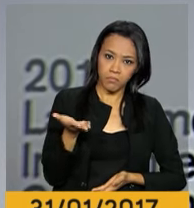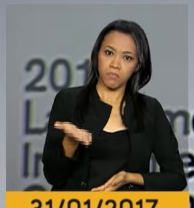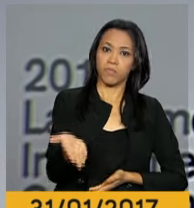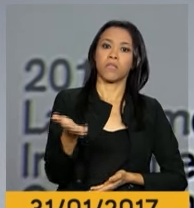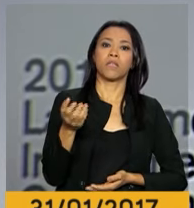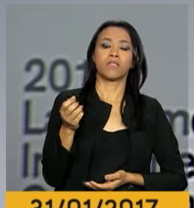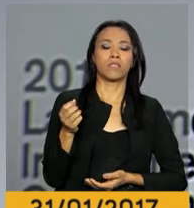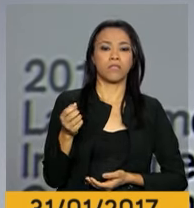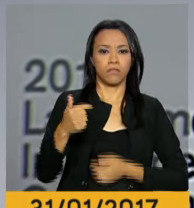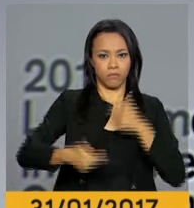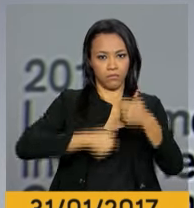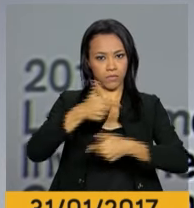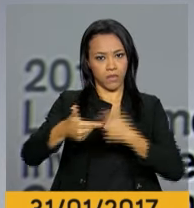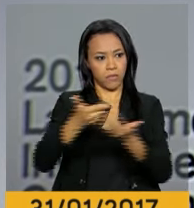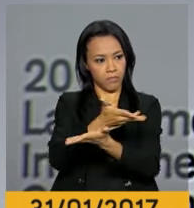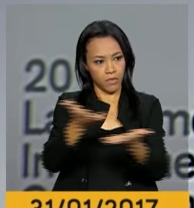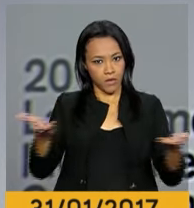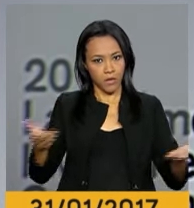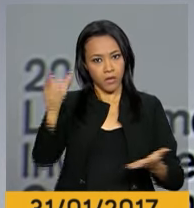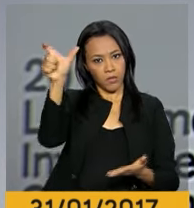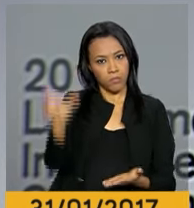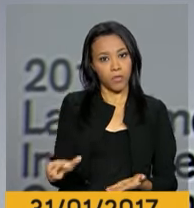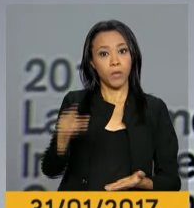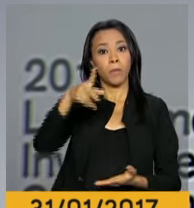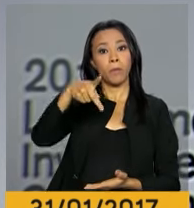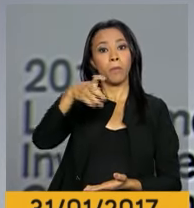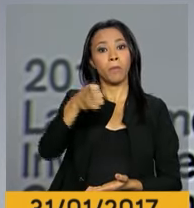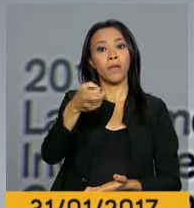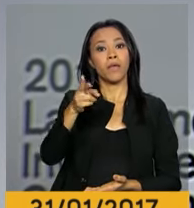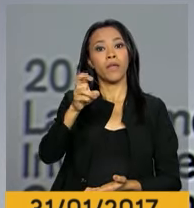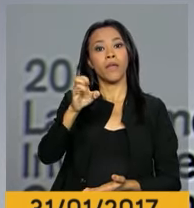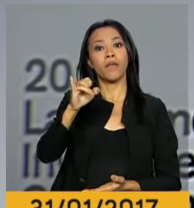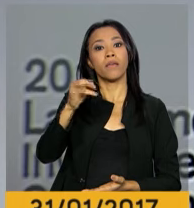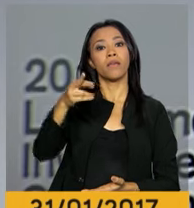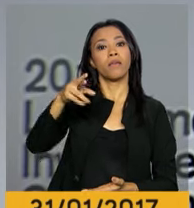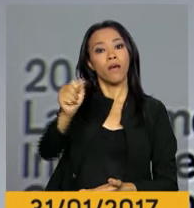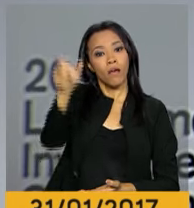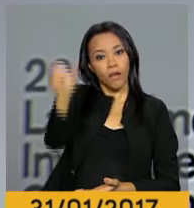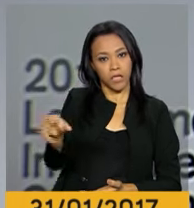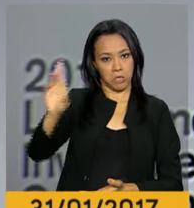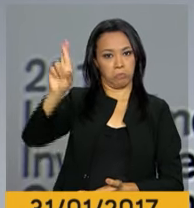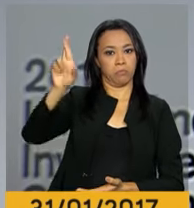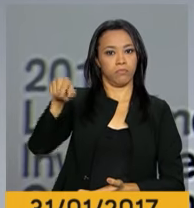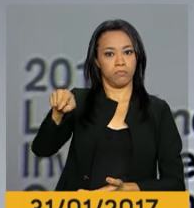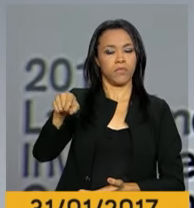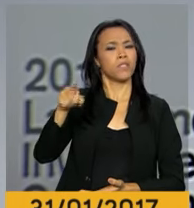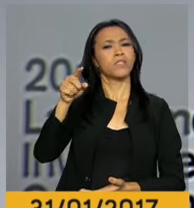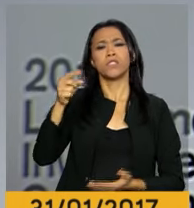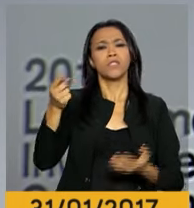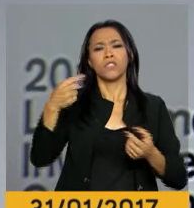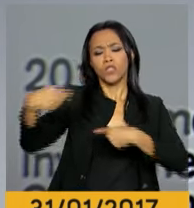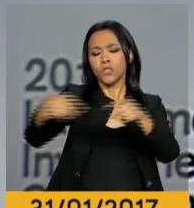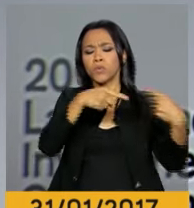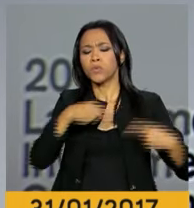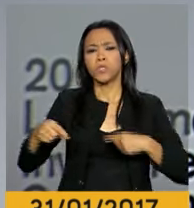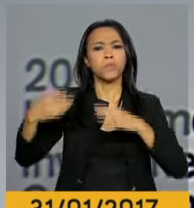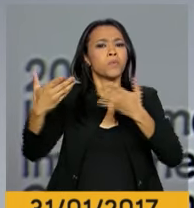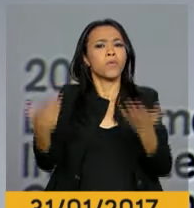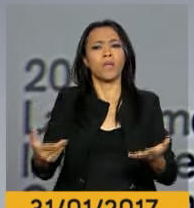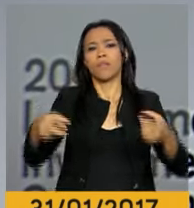presidida pelo José Olímpio Pereira de discutir na verdade as questões do país certa